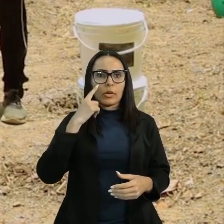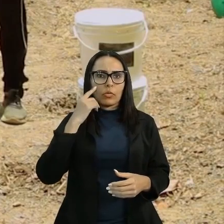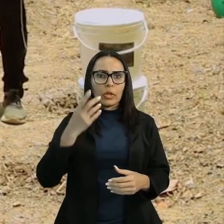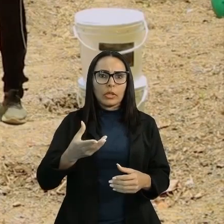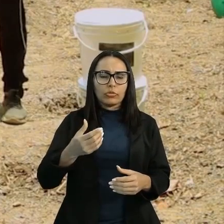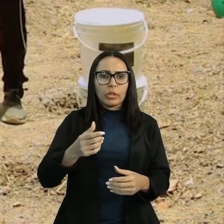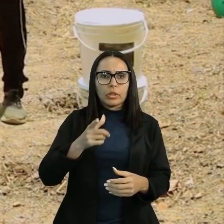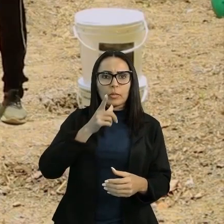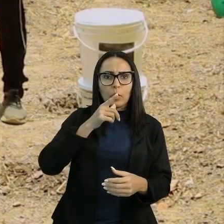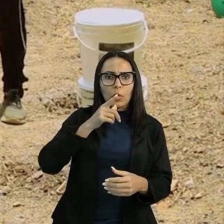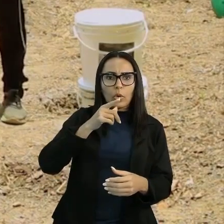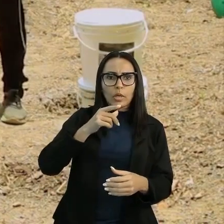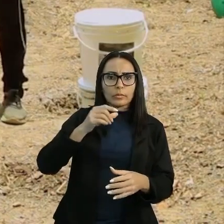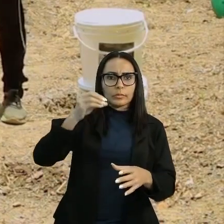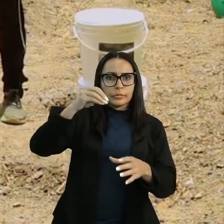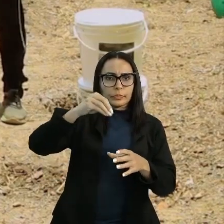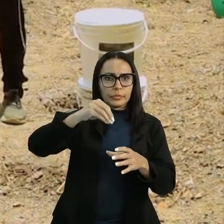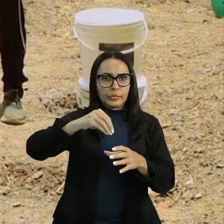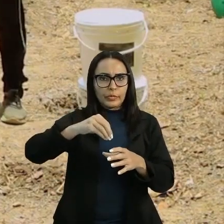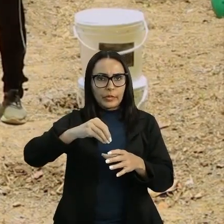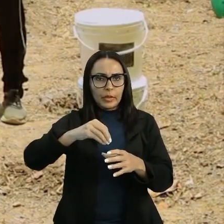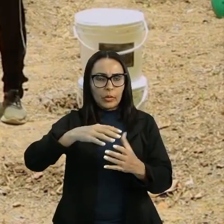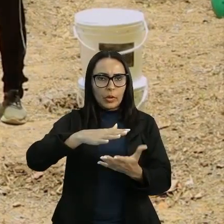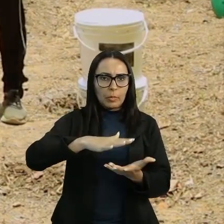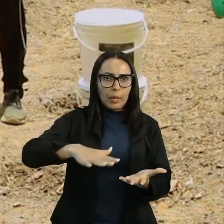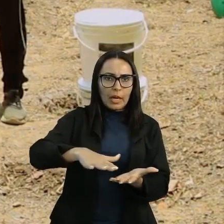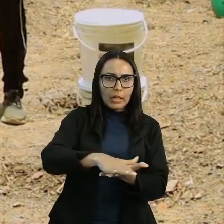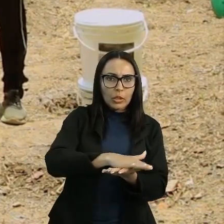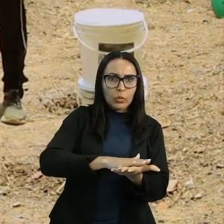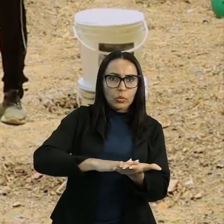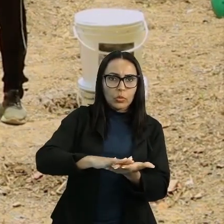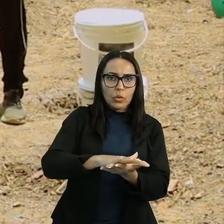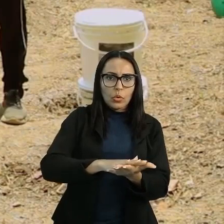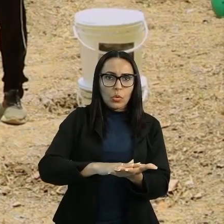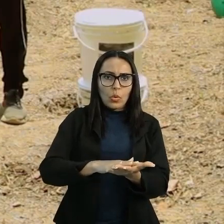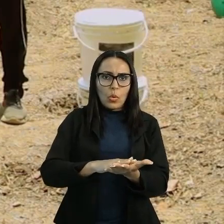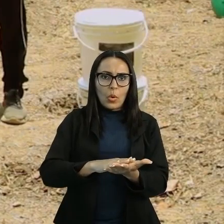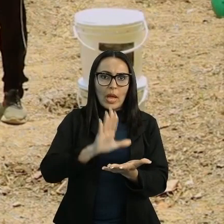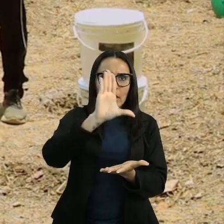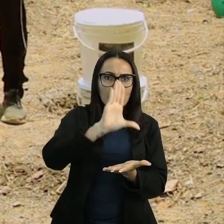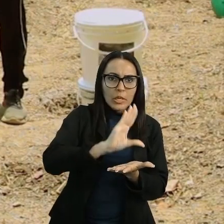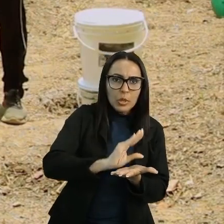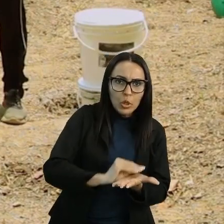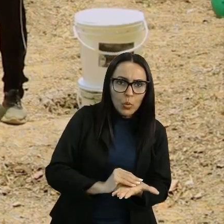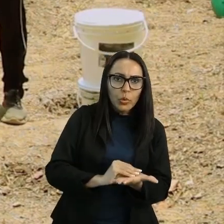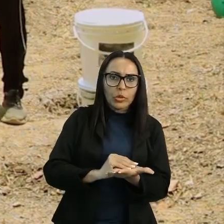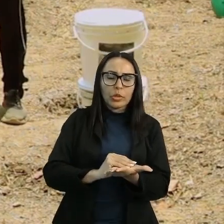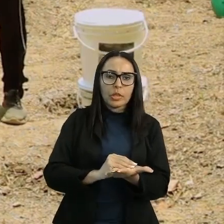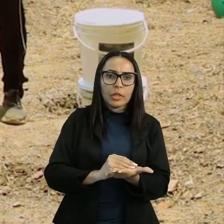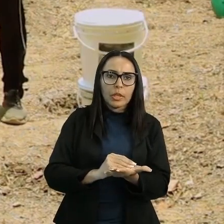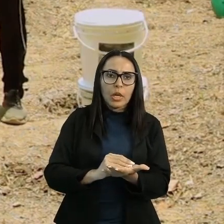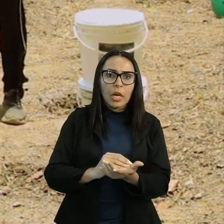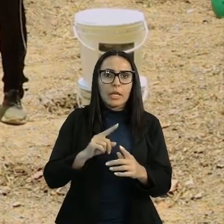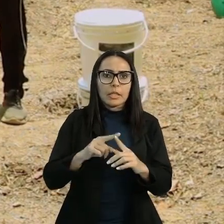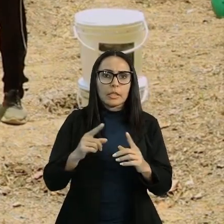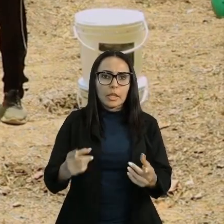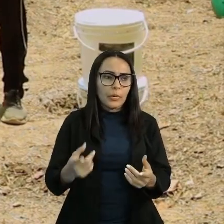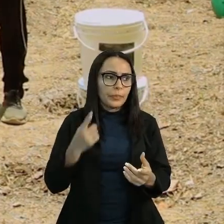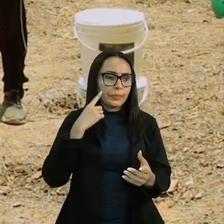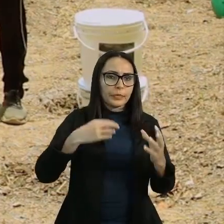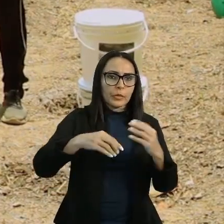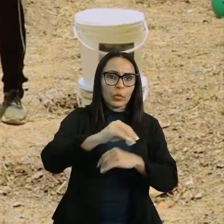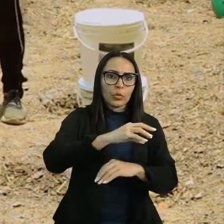Agreste, possamos forrar os leirões com a matéria orgânica. Então fazemos a mistura com o churume, o esterco da